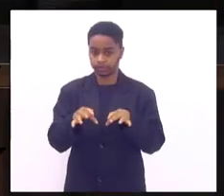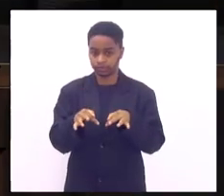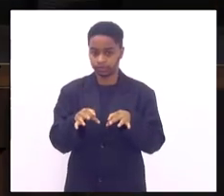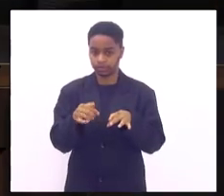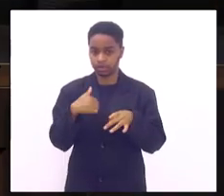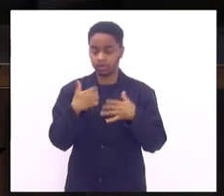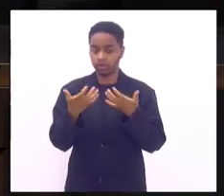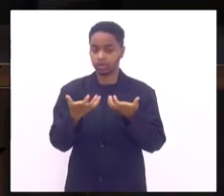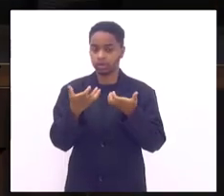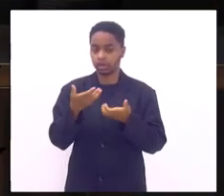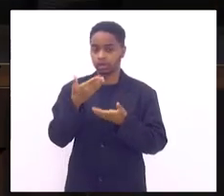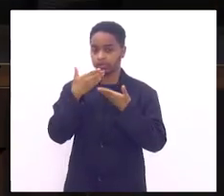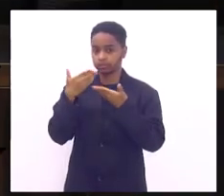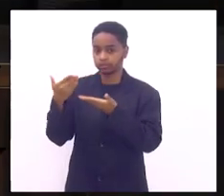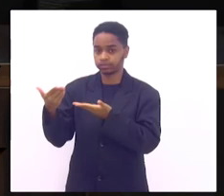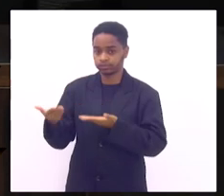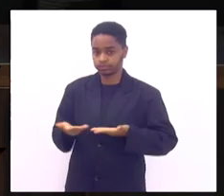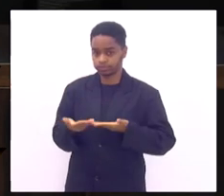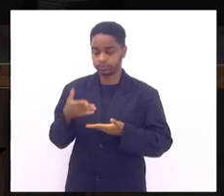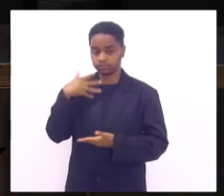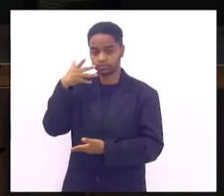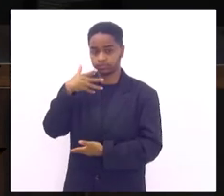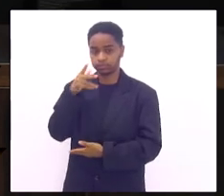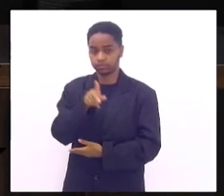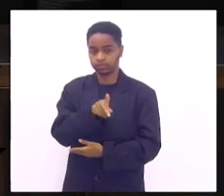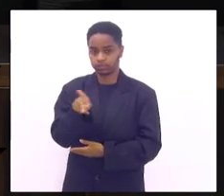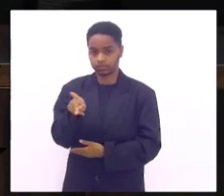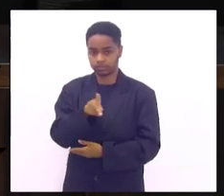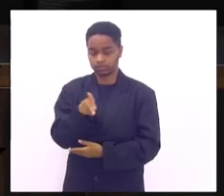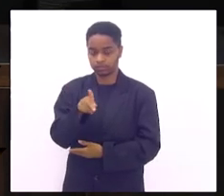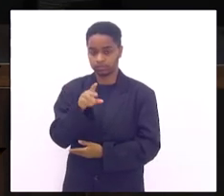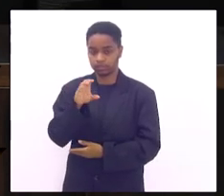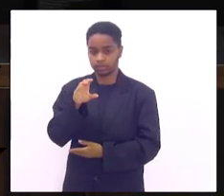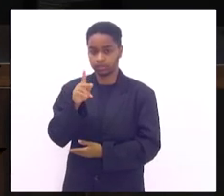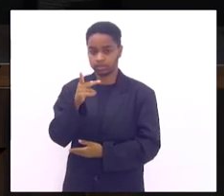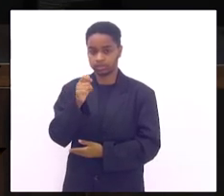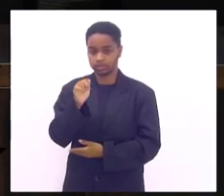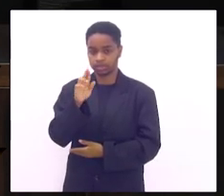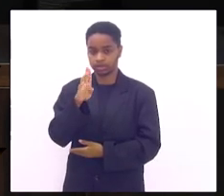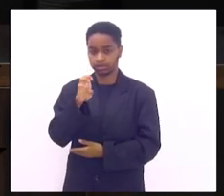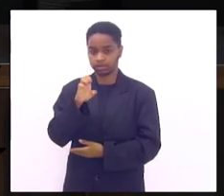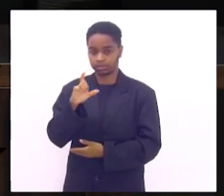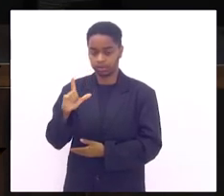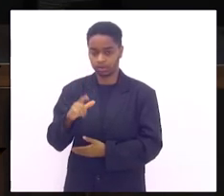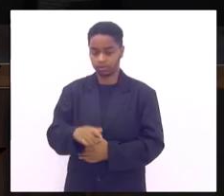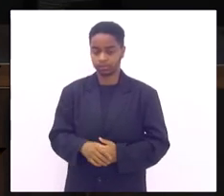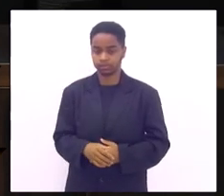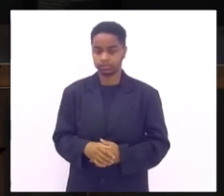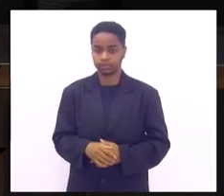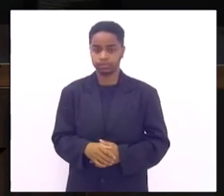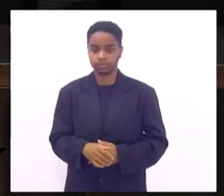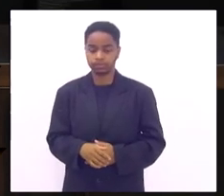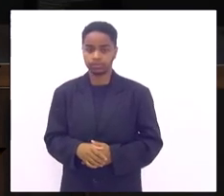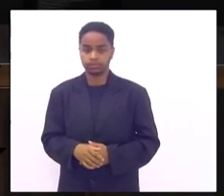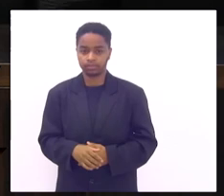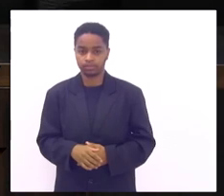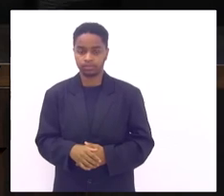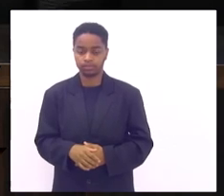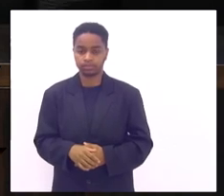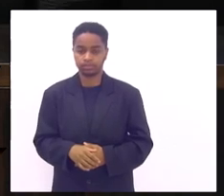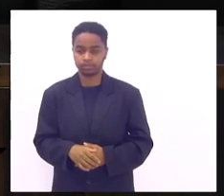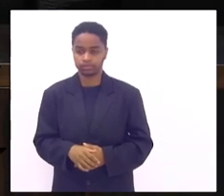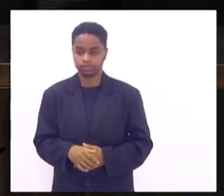queria passar a palavra para o professor Charbel, né, que vai fazer essa